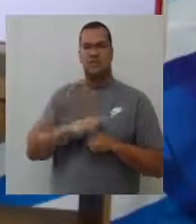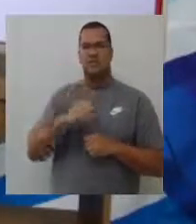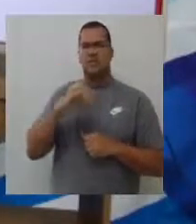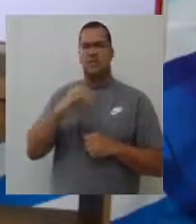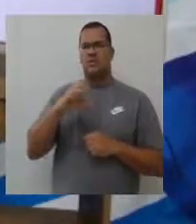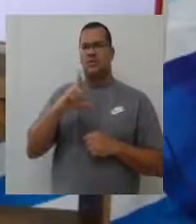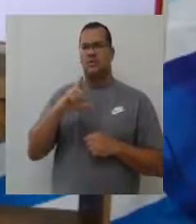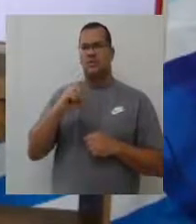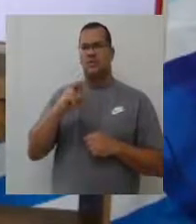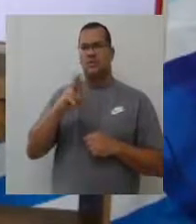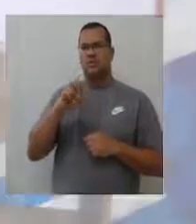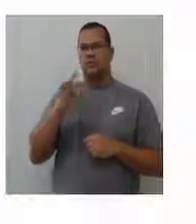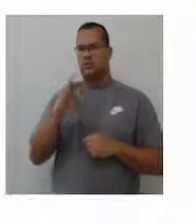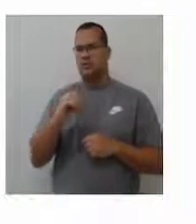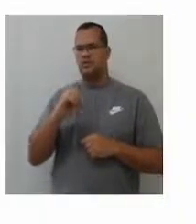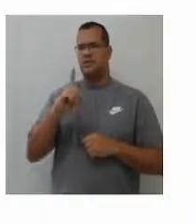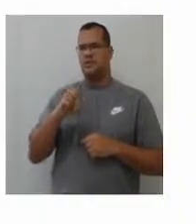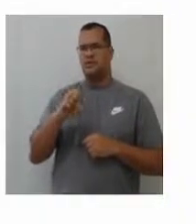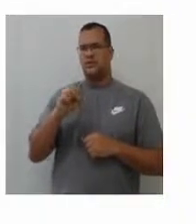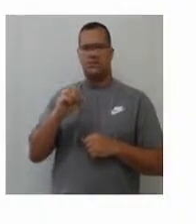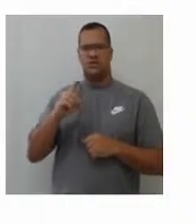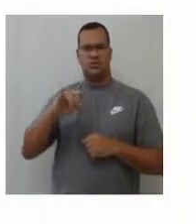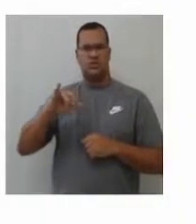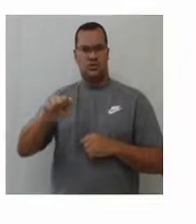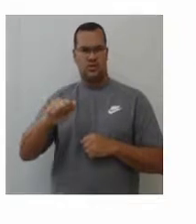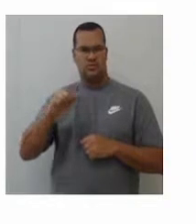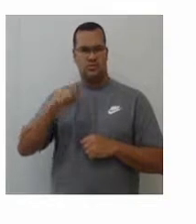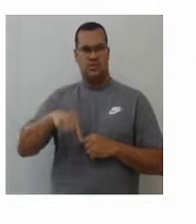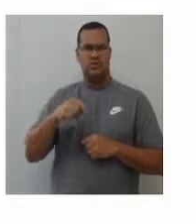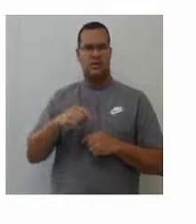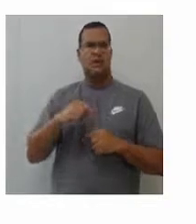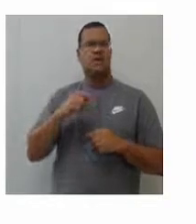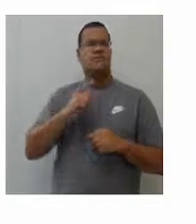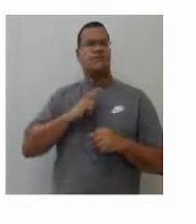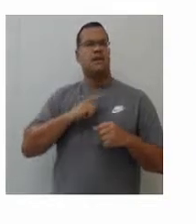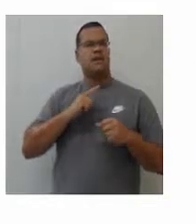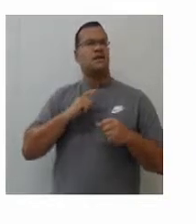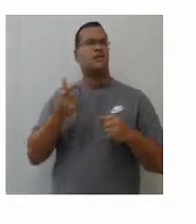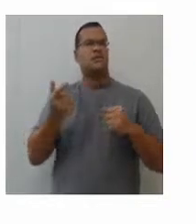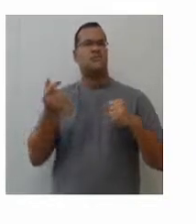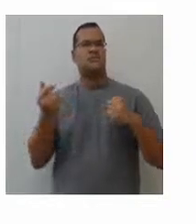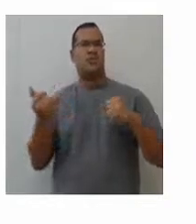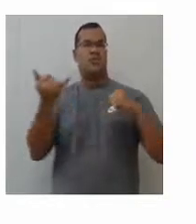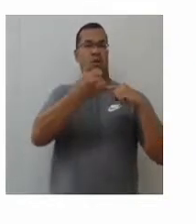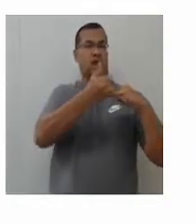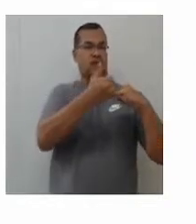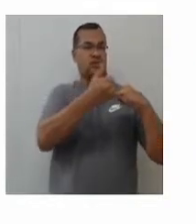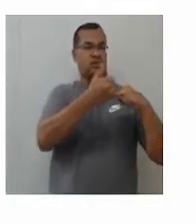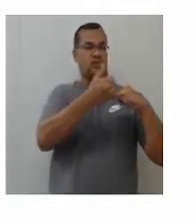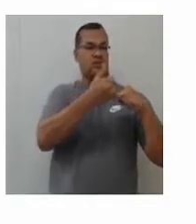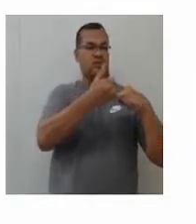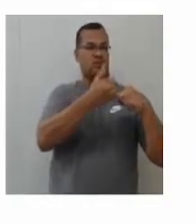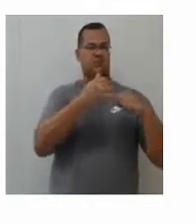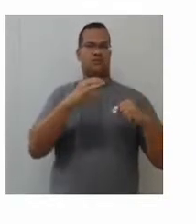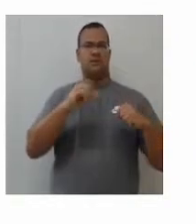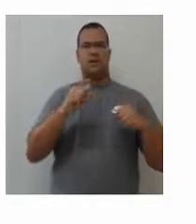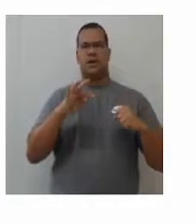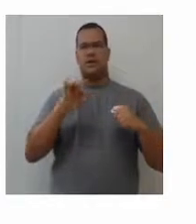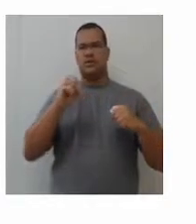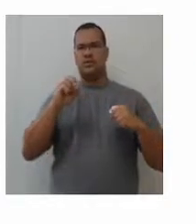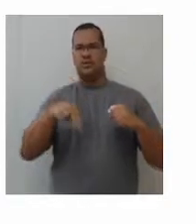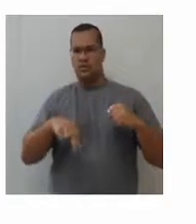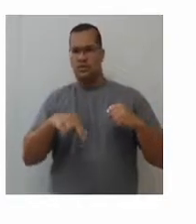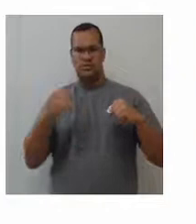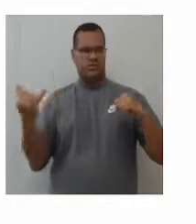sódio. Quando é colocado em água, vai formar o cátion sódio e o ânion sódio em meio aquoso, tá?